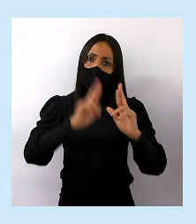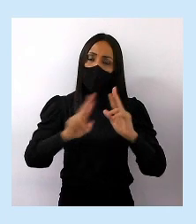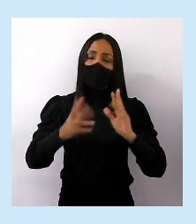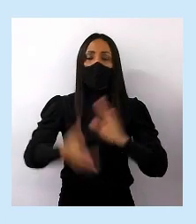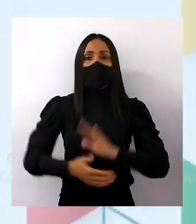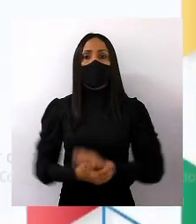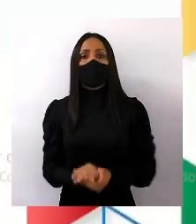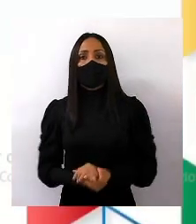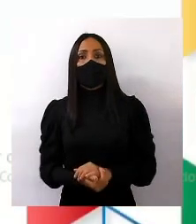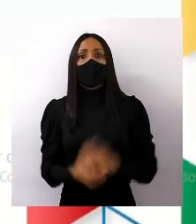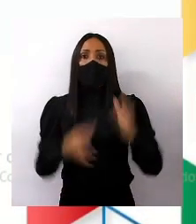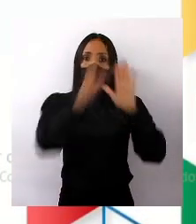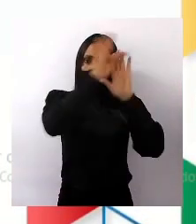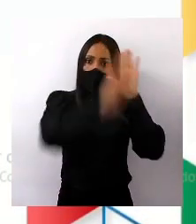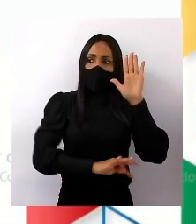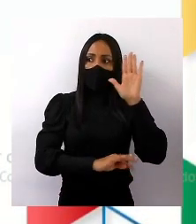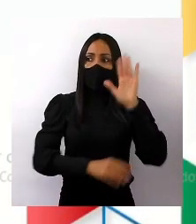texto.